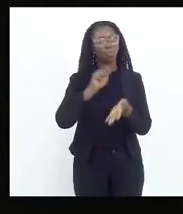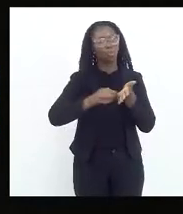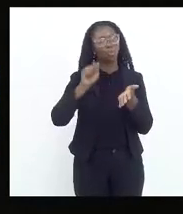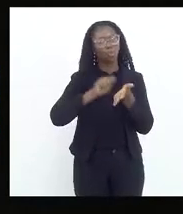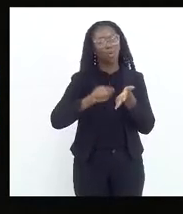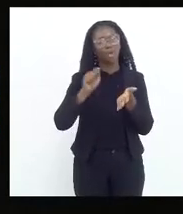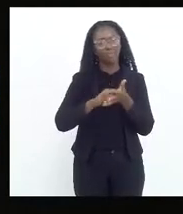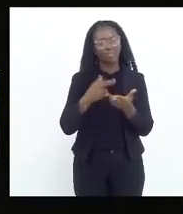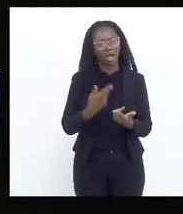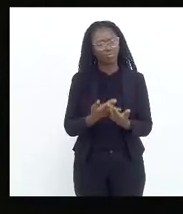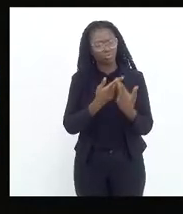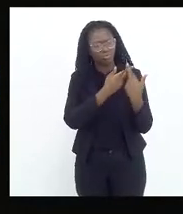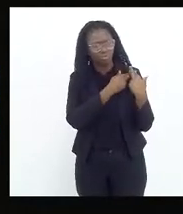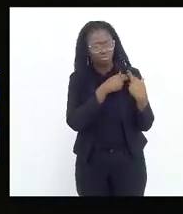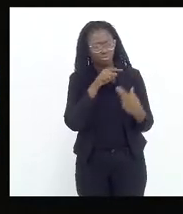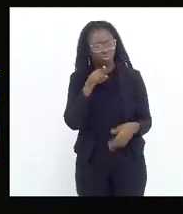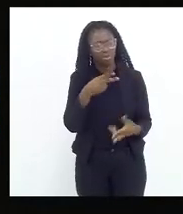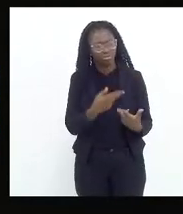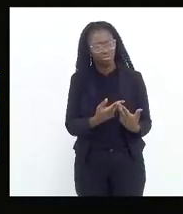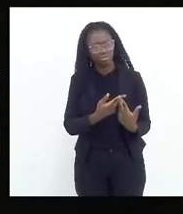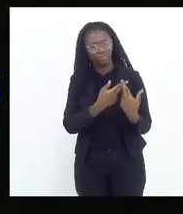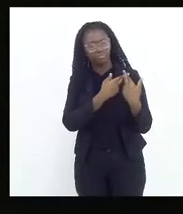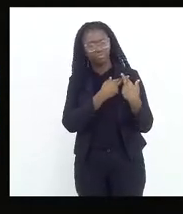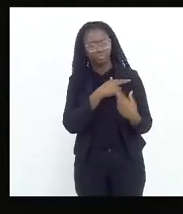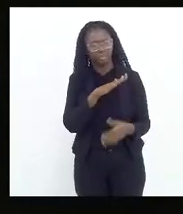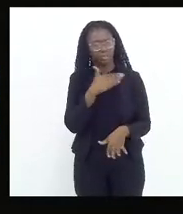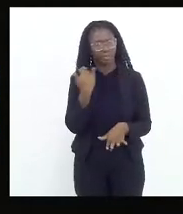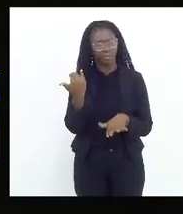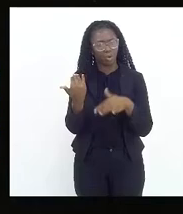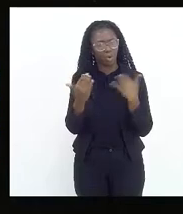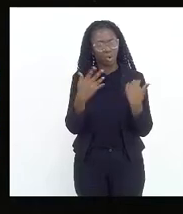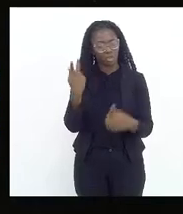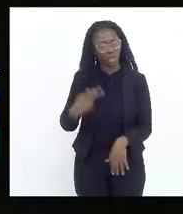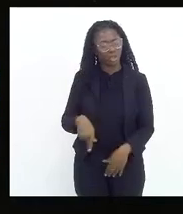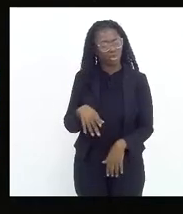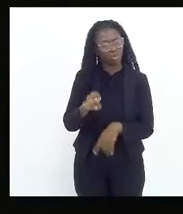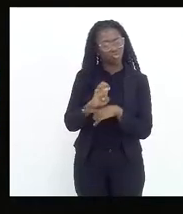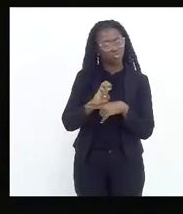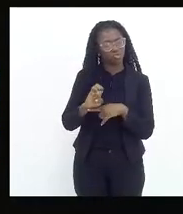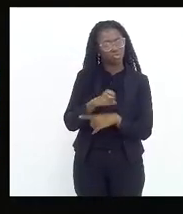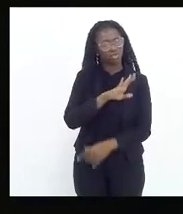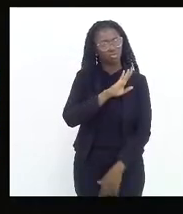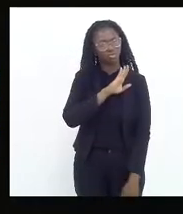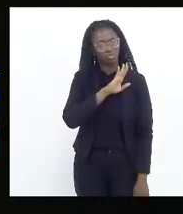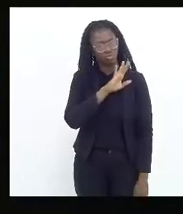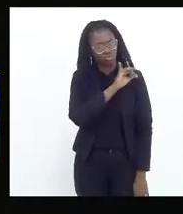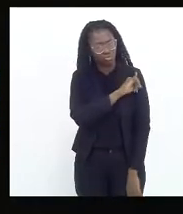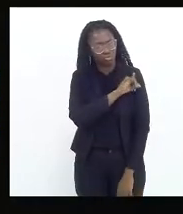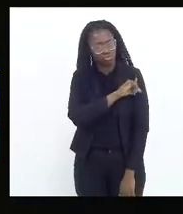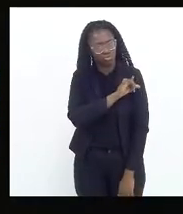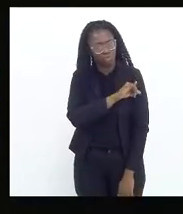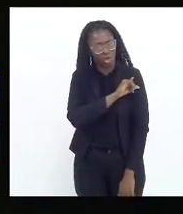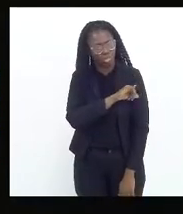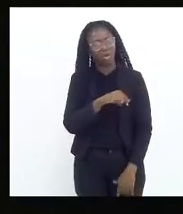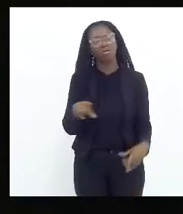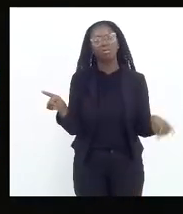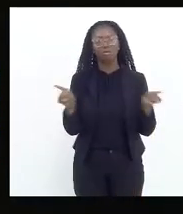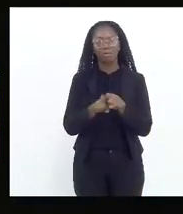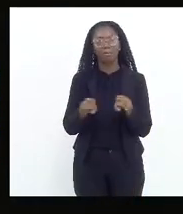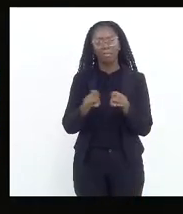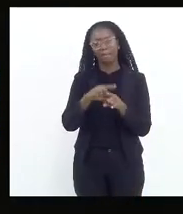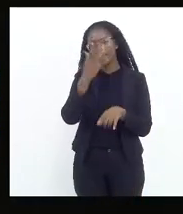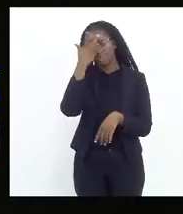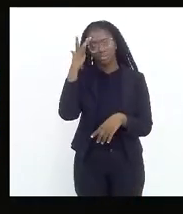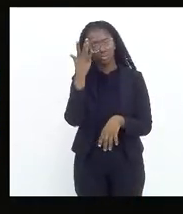pessoa responsável por essas mortes no estado do Rio de Janeiro, que a pessoa que incentivou